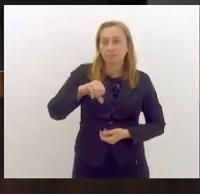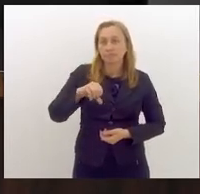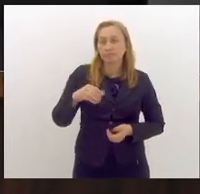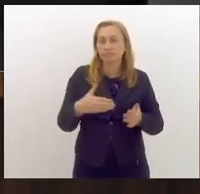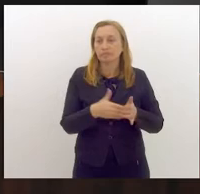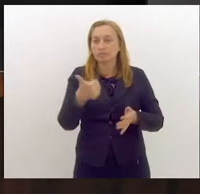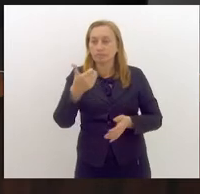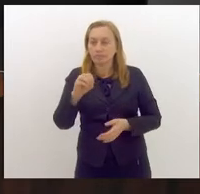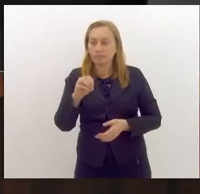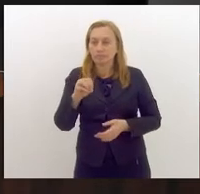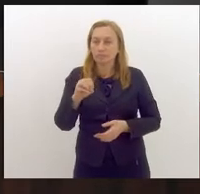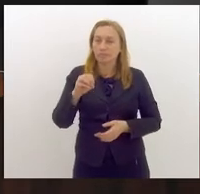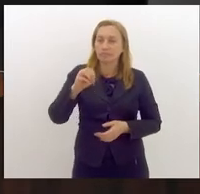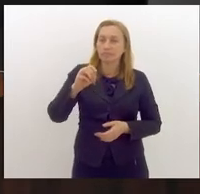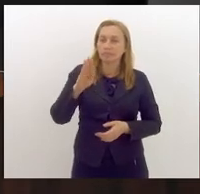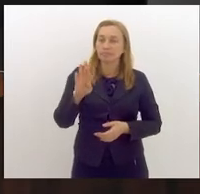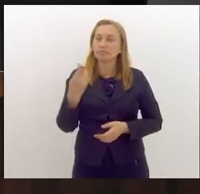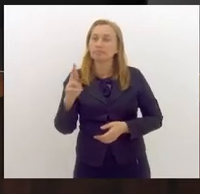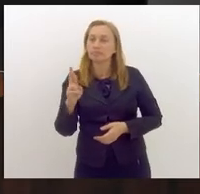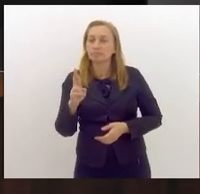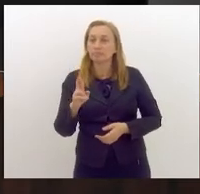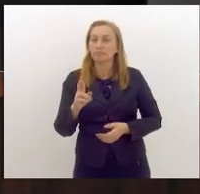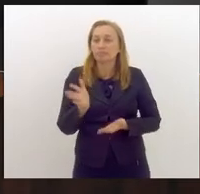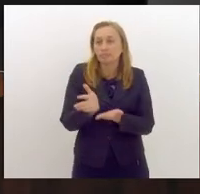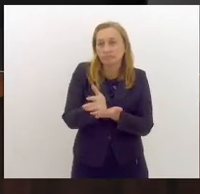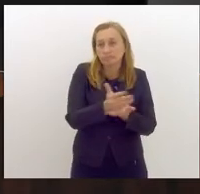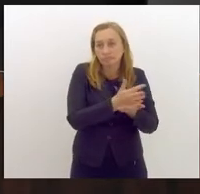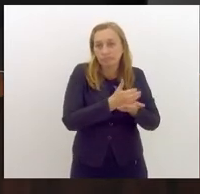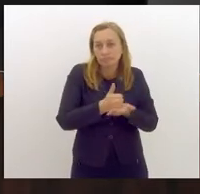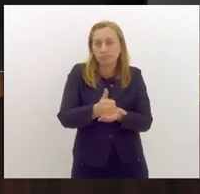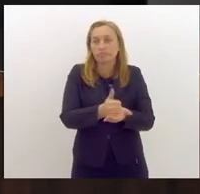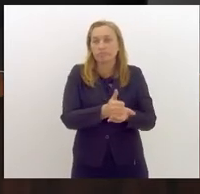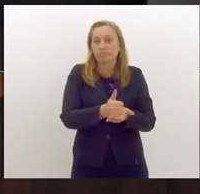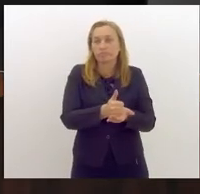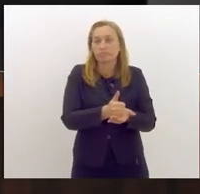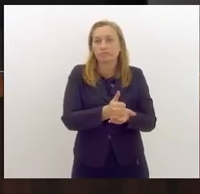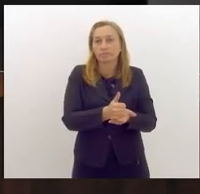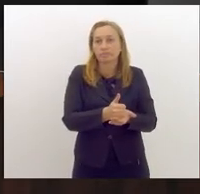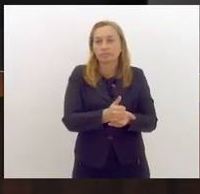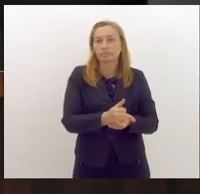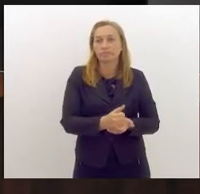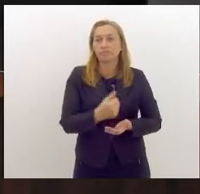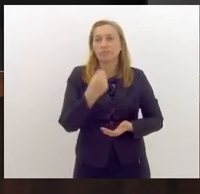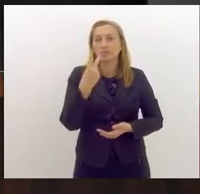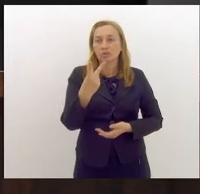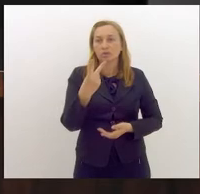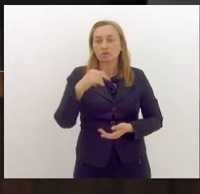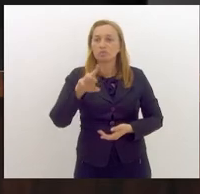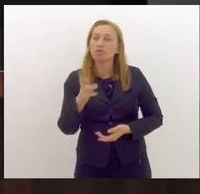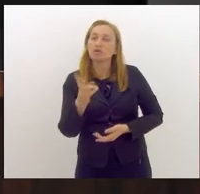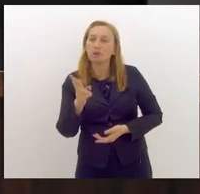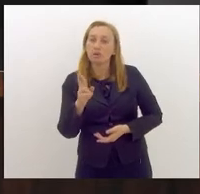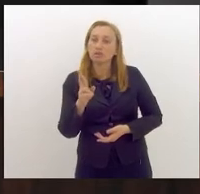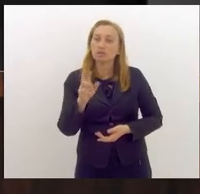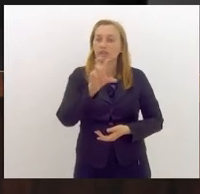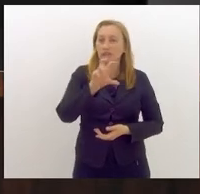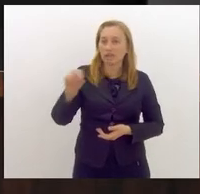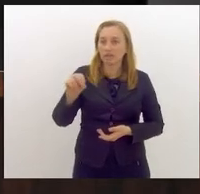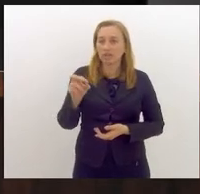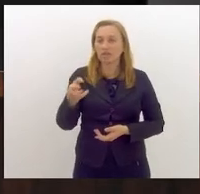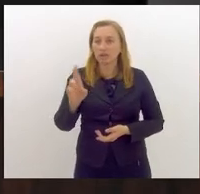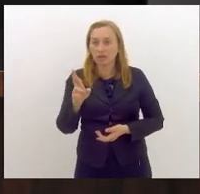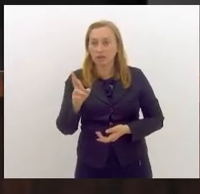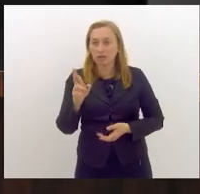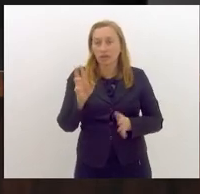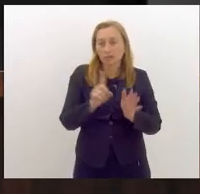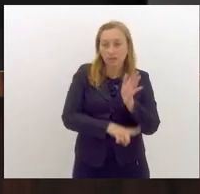bilhões de reais a menor de arrecadação se formos já vai em condição 2 bilhões e 500 milhões de reais